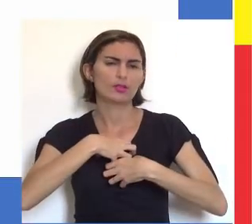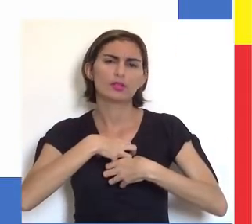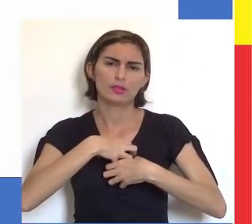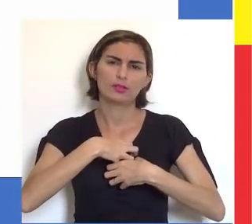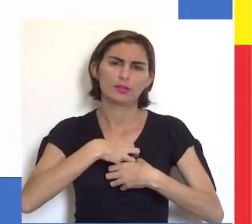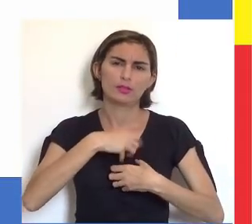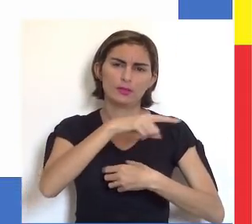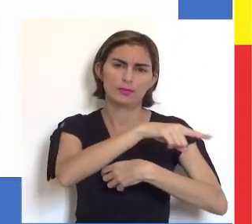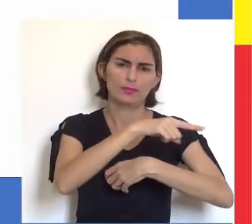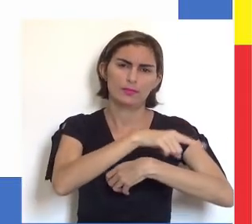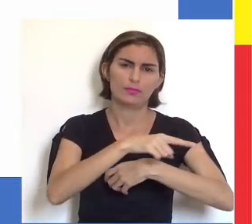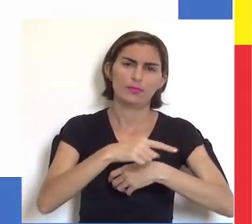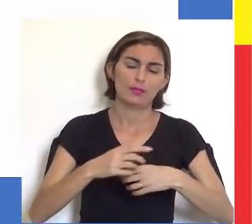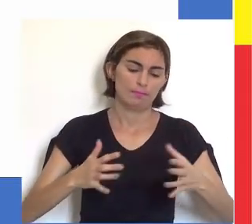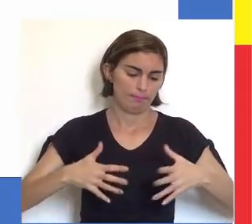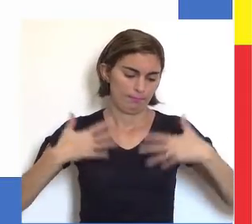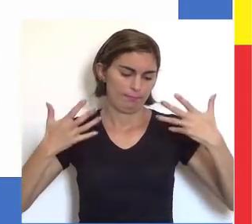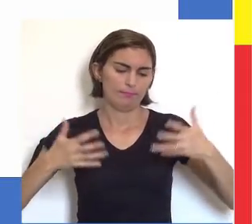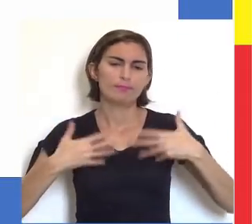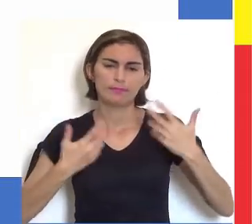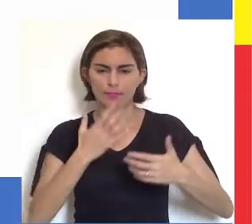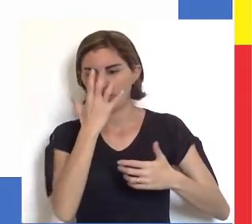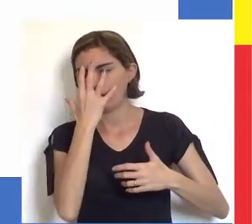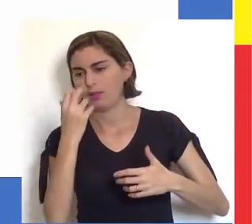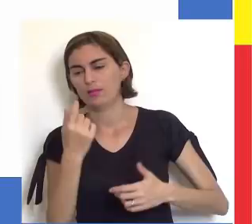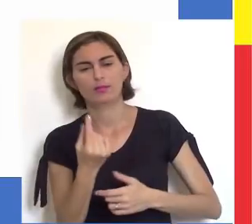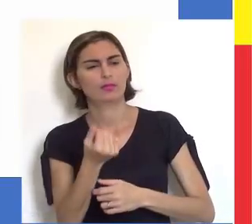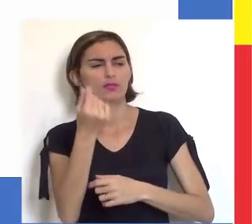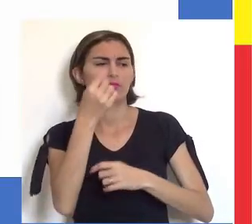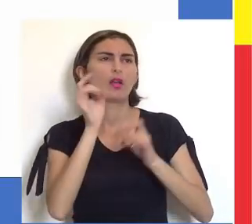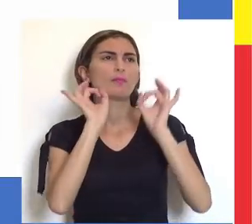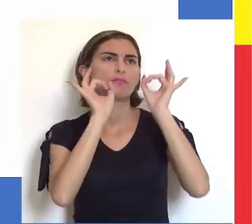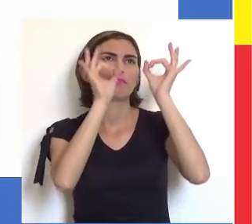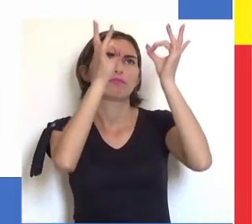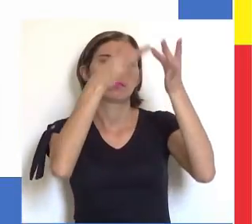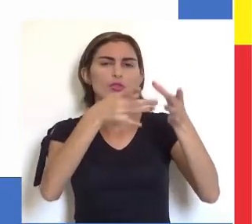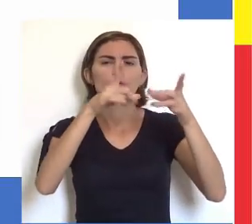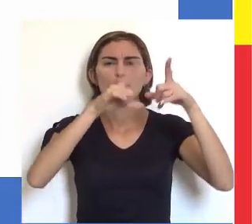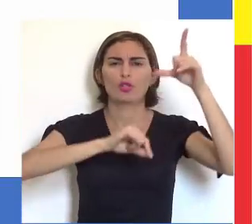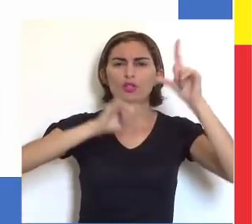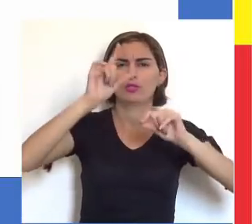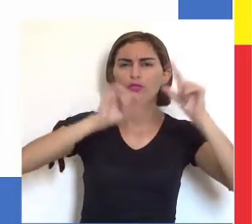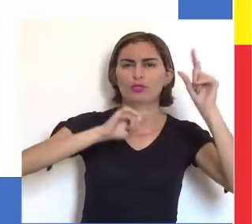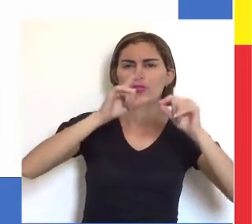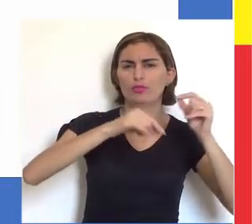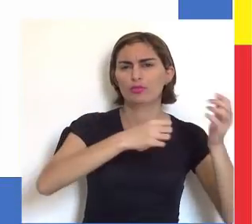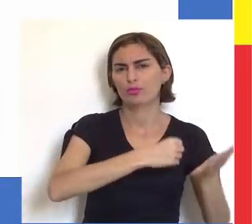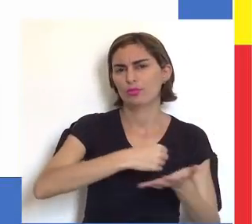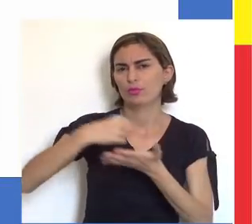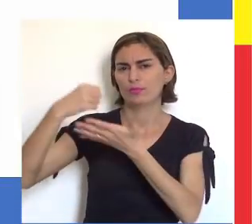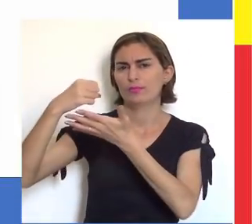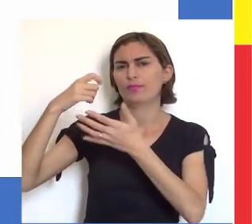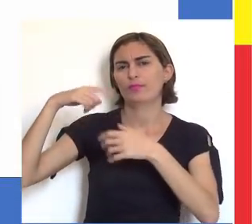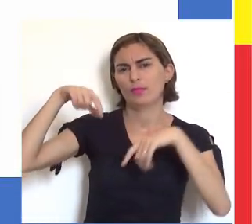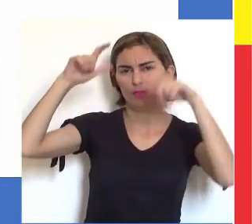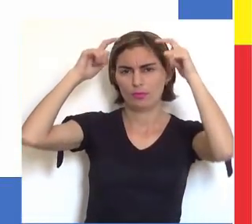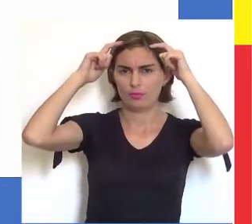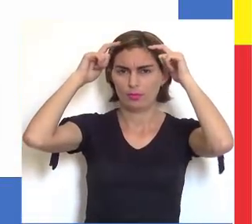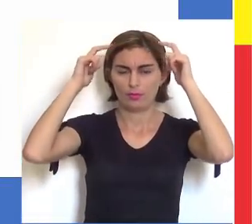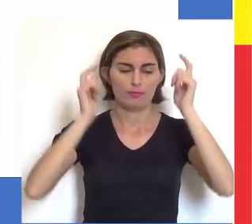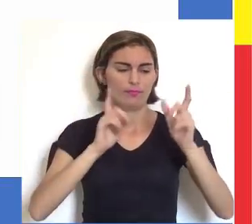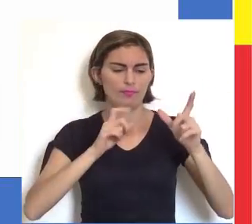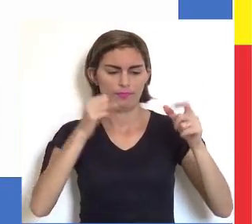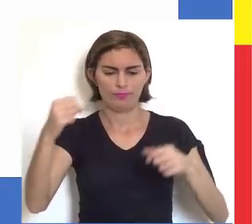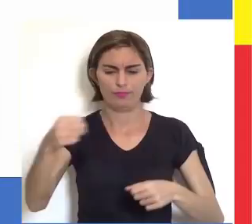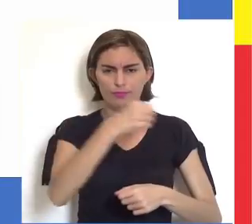receio do pastor se entusiasmar pelo dinheiro e deixar a estrela ir para as mãos do poderoso rei. Bom, o pastor disse-lhe